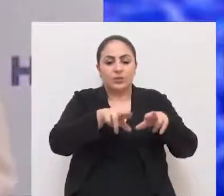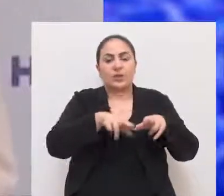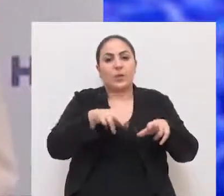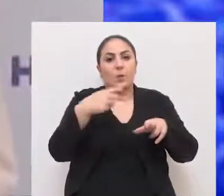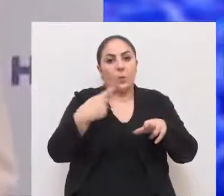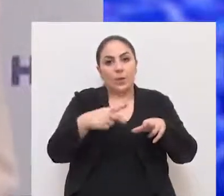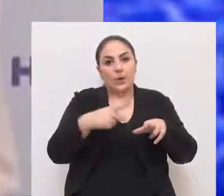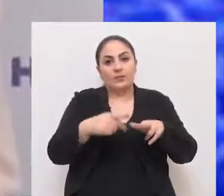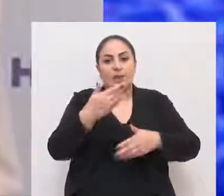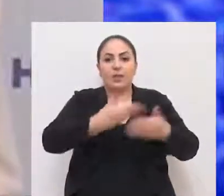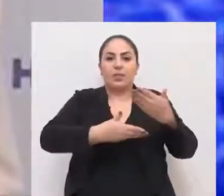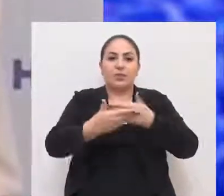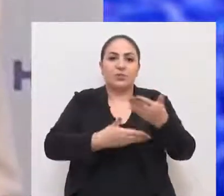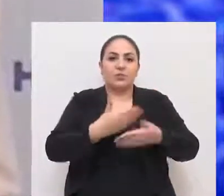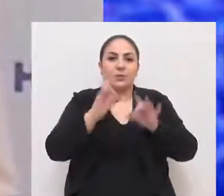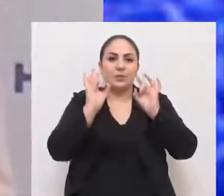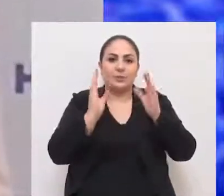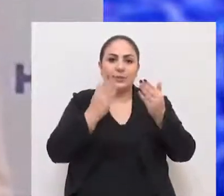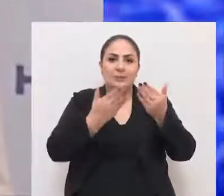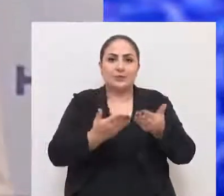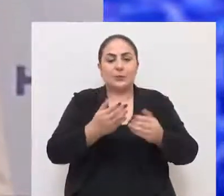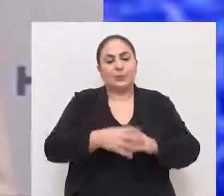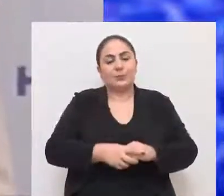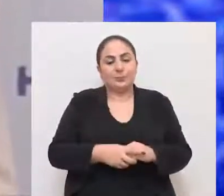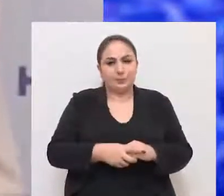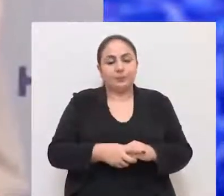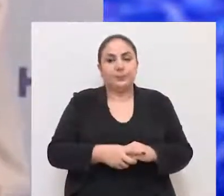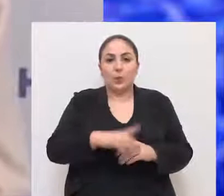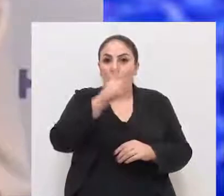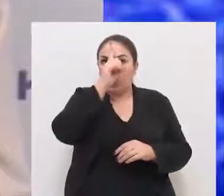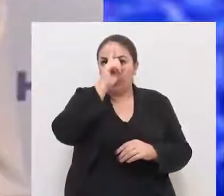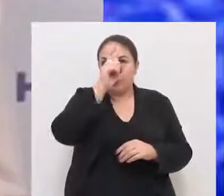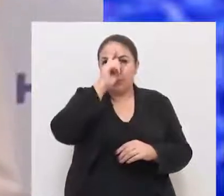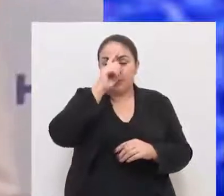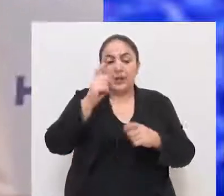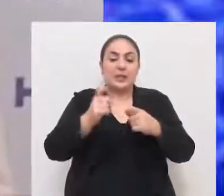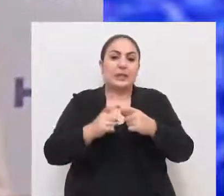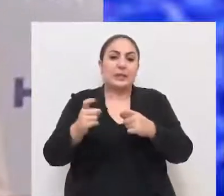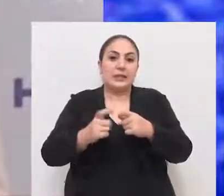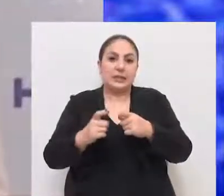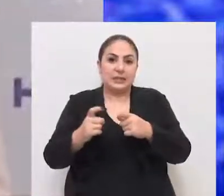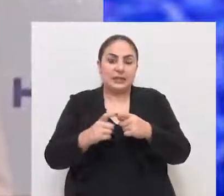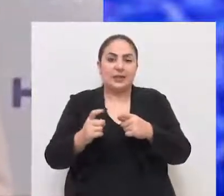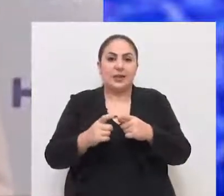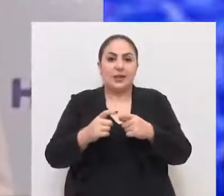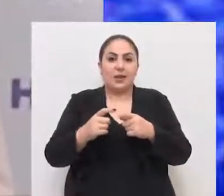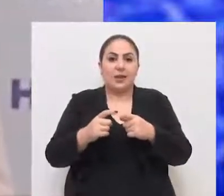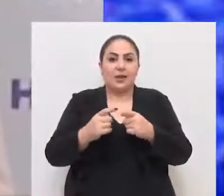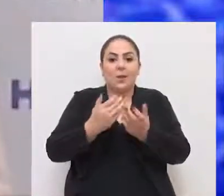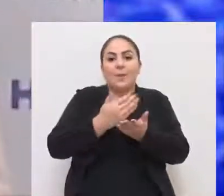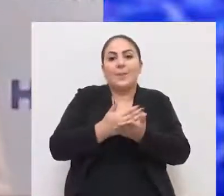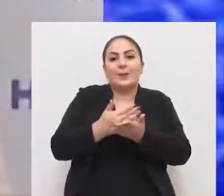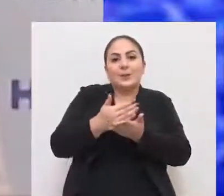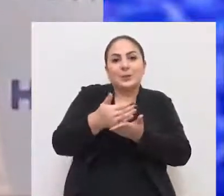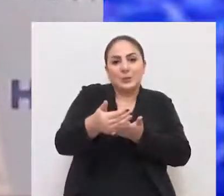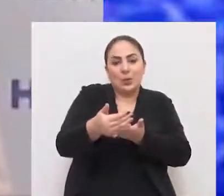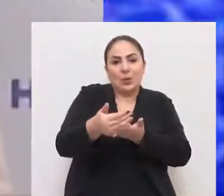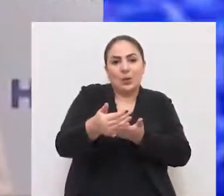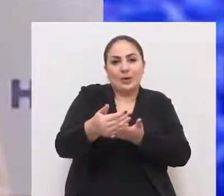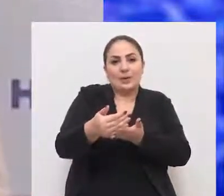regional com esse atendimento específico. O Hospital de Clínicas